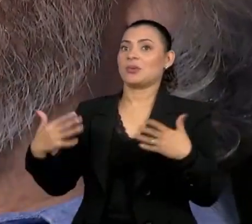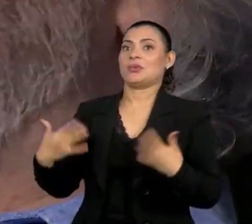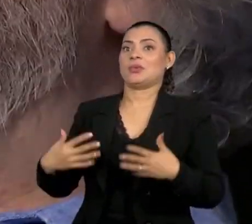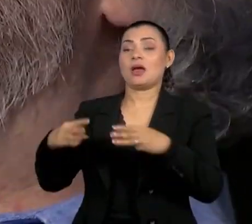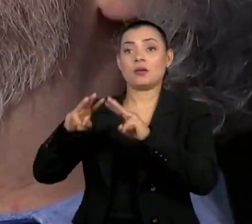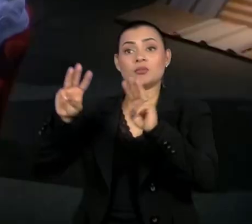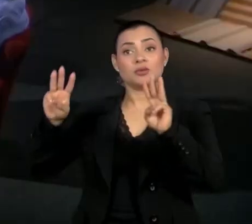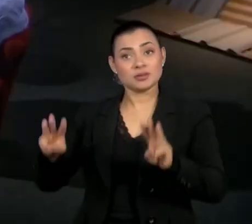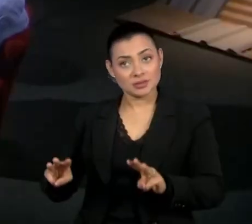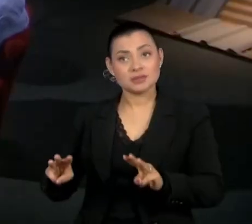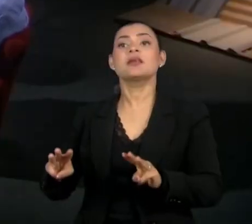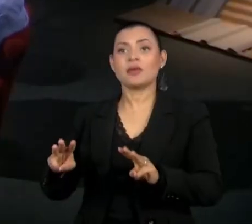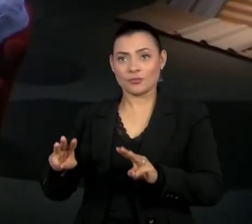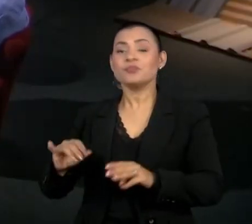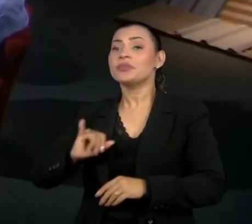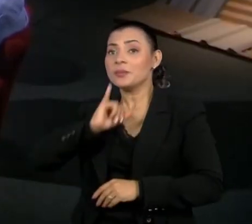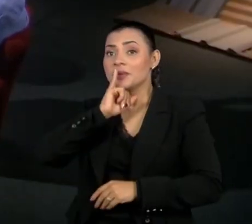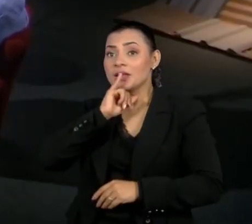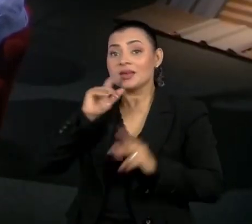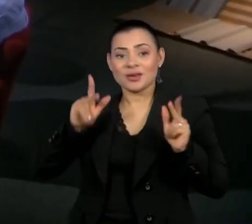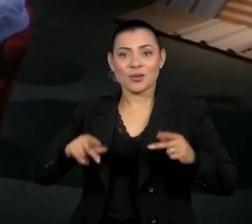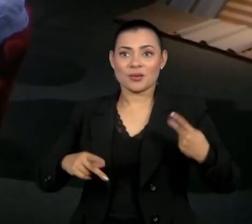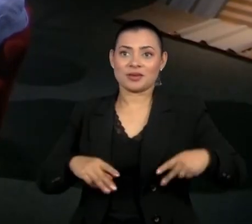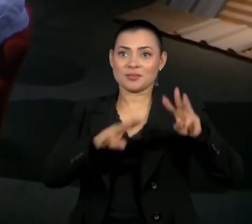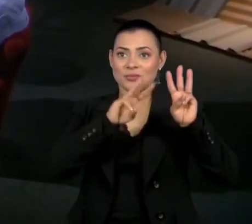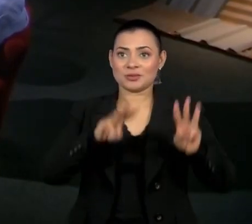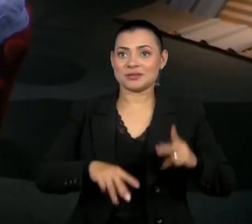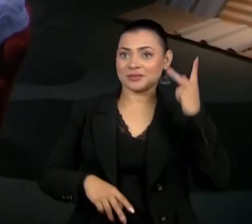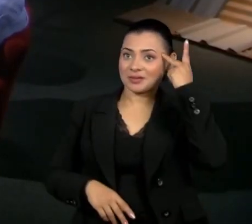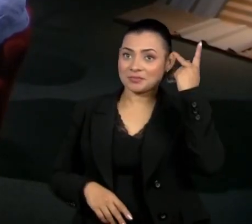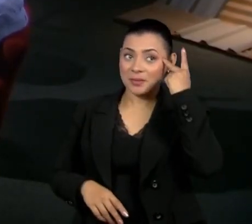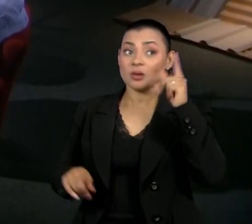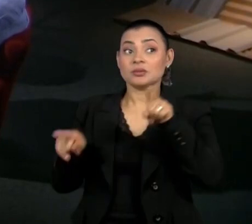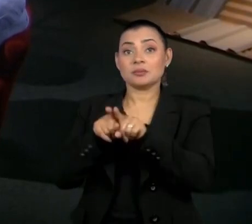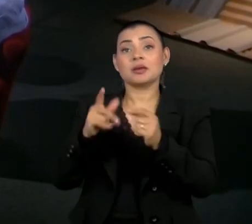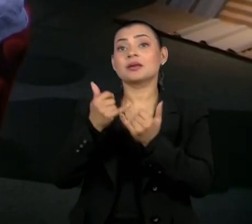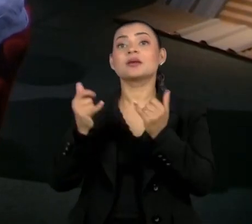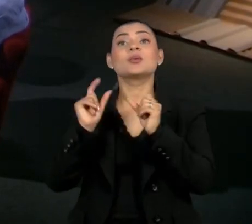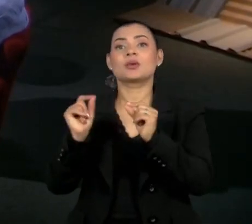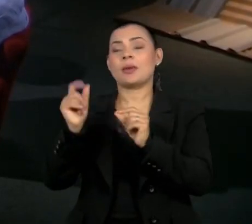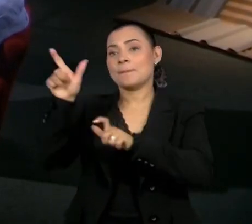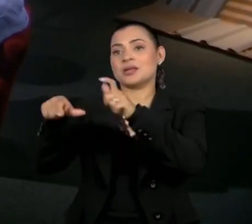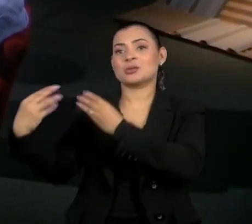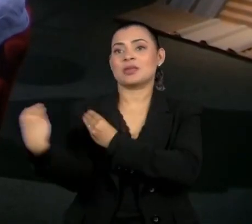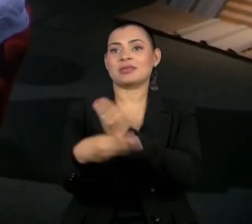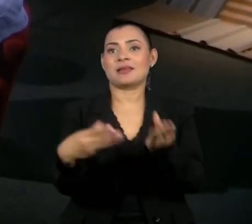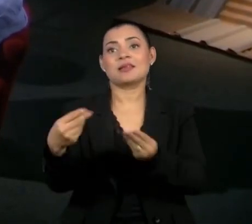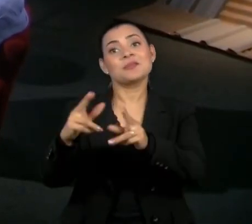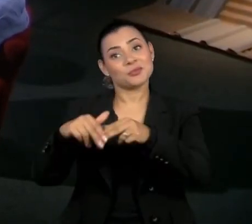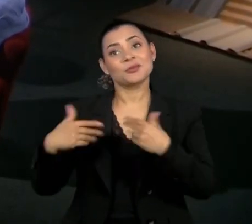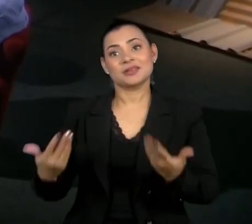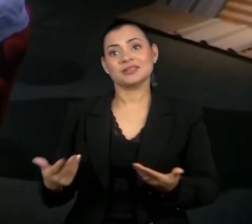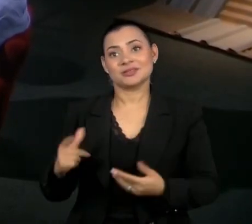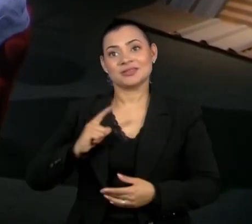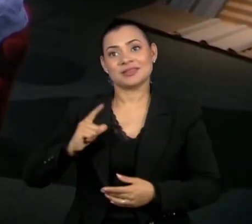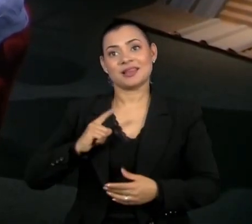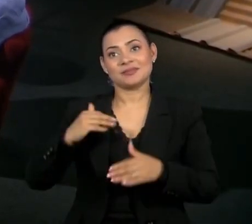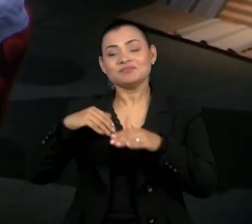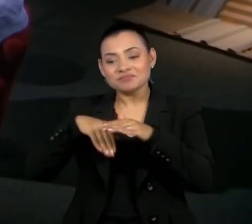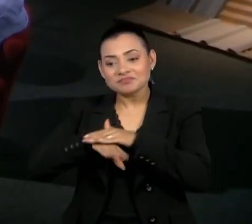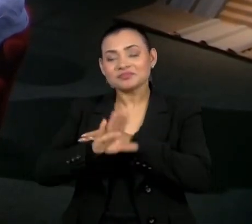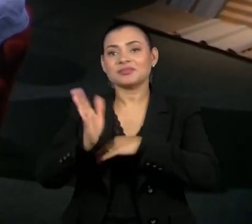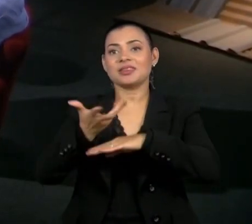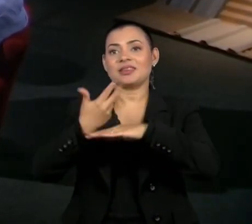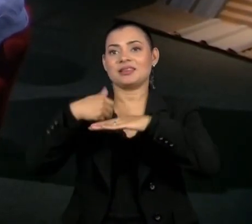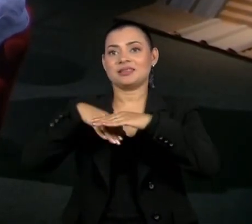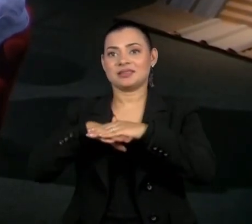do Ipiranga é um museu feito assim como Museu Paulista colaborativamente isso é muito legal o